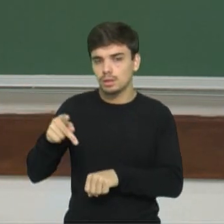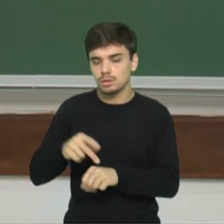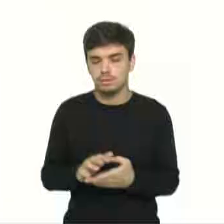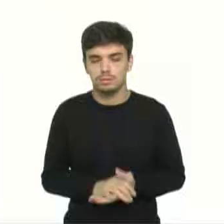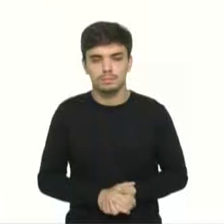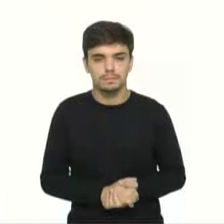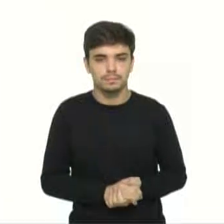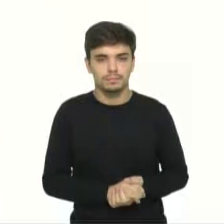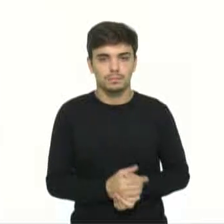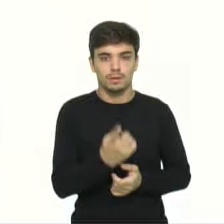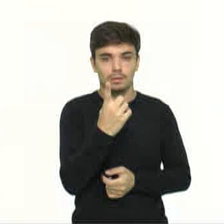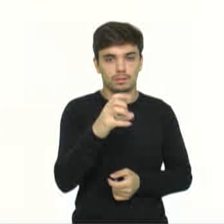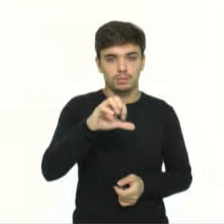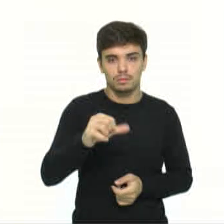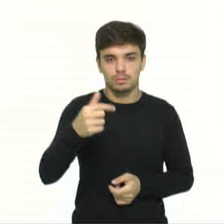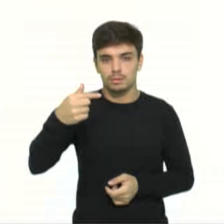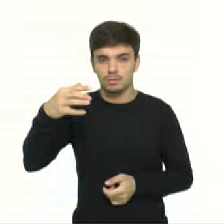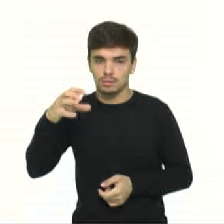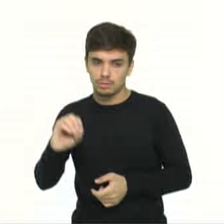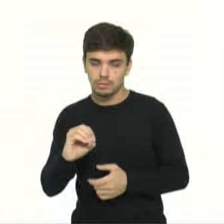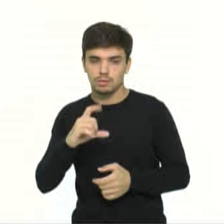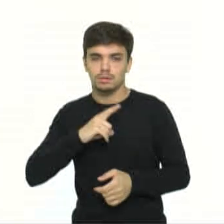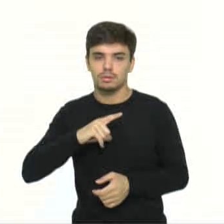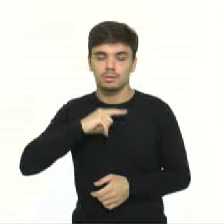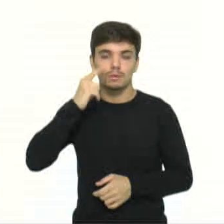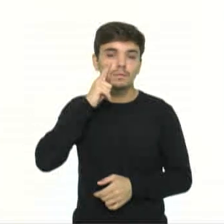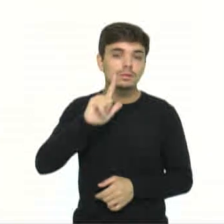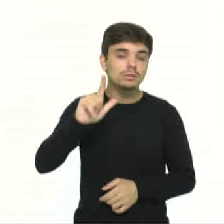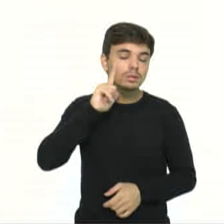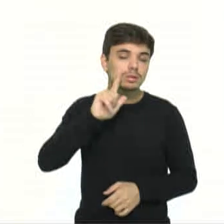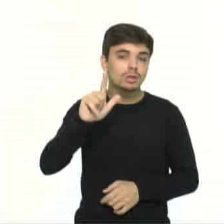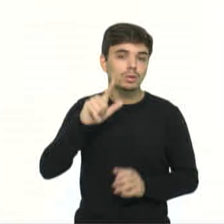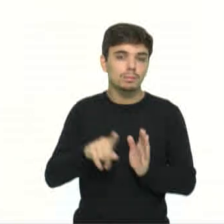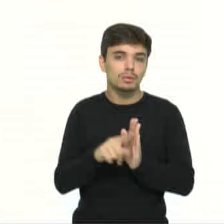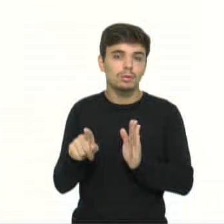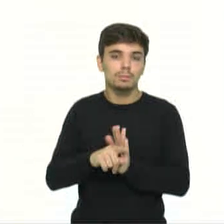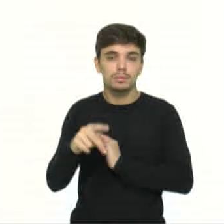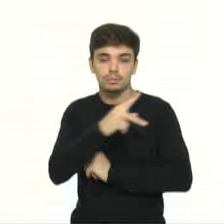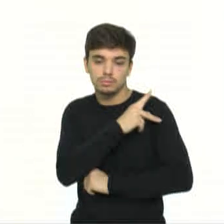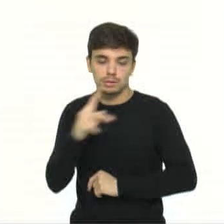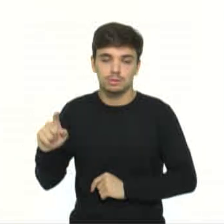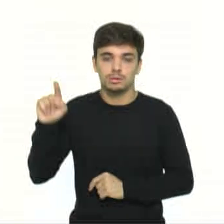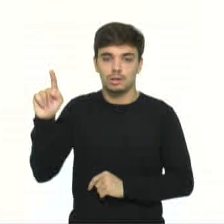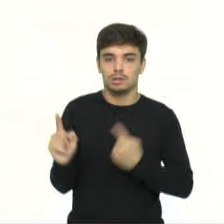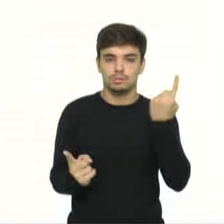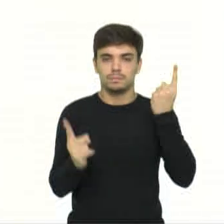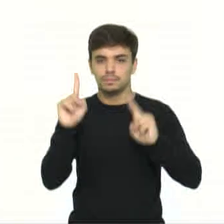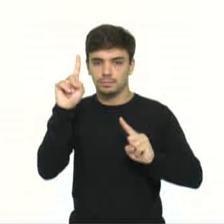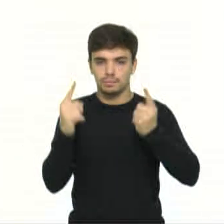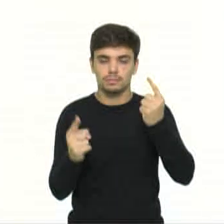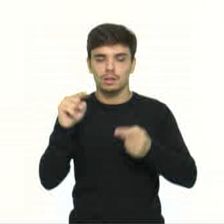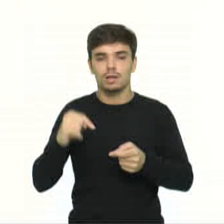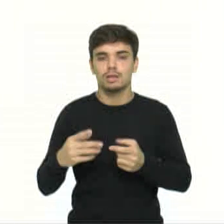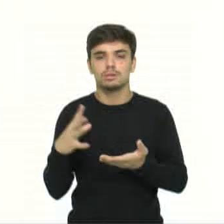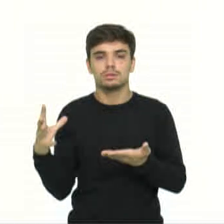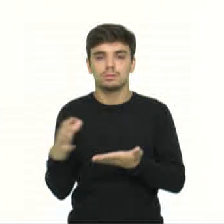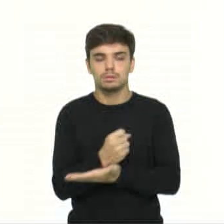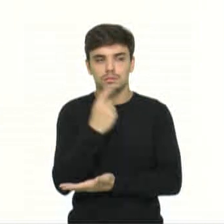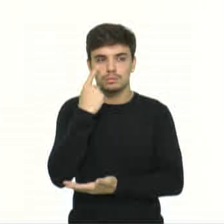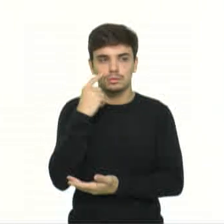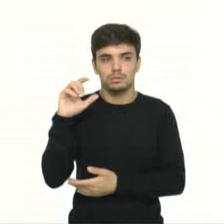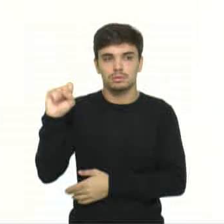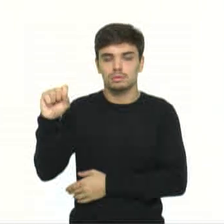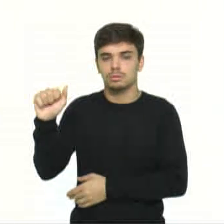né? Em 1970, o vencedor das eleições presidenciais no Chile foi Salvador Allende, ali